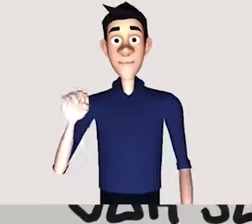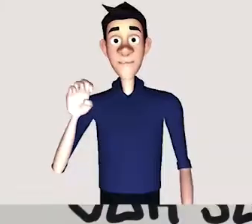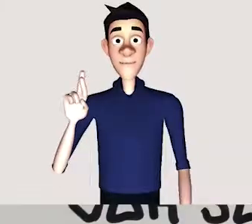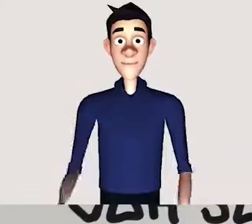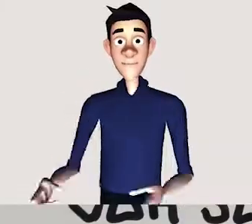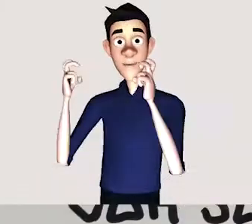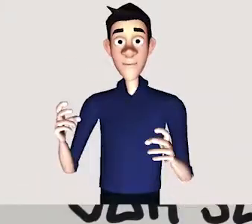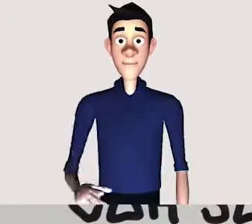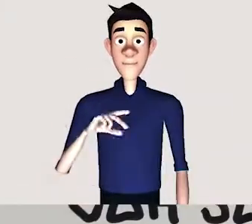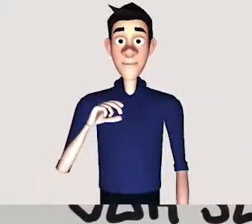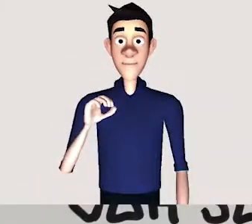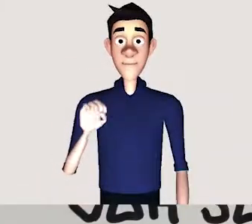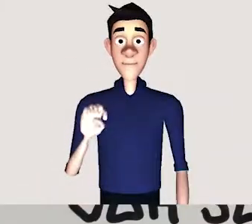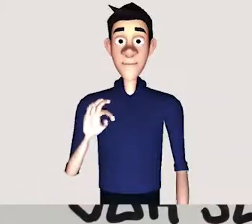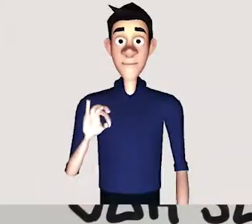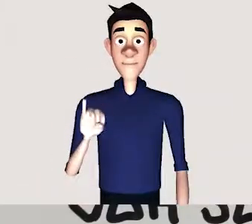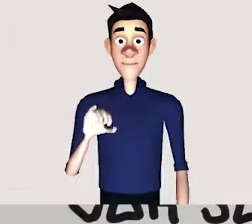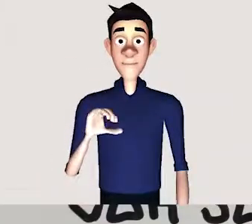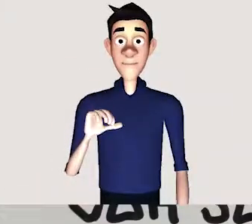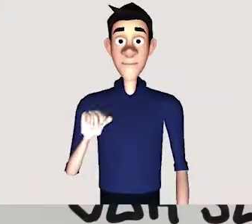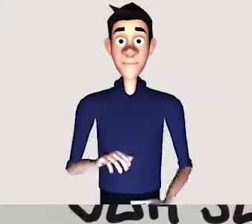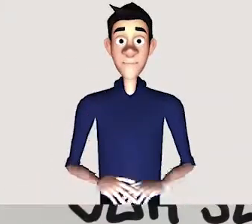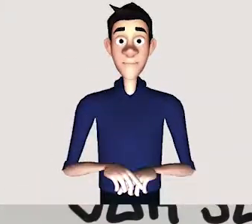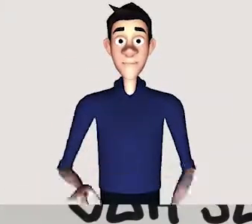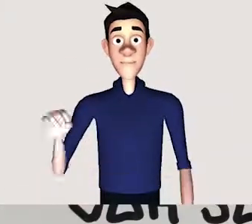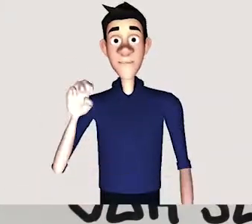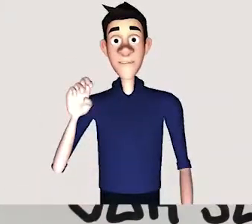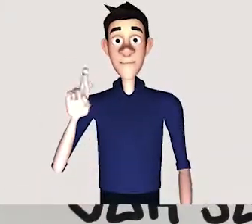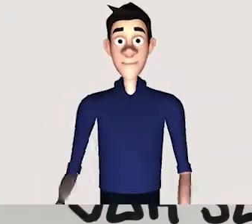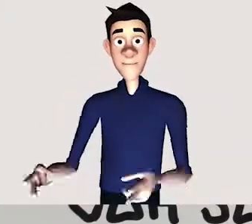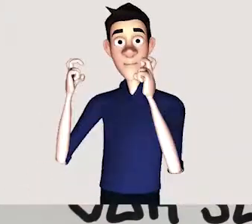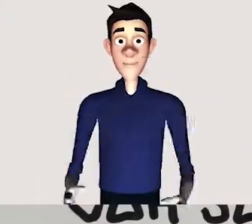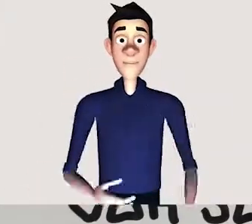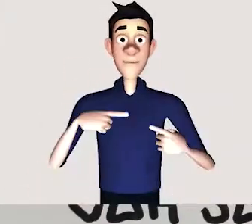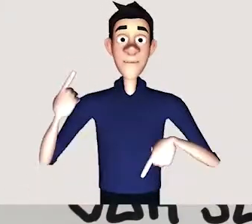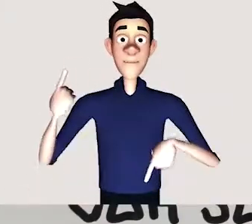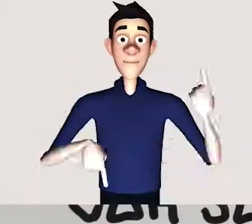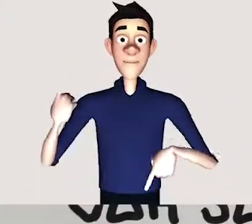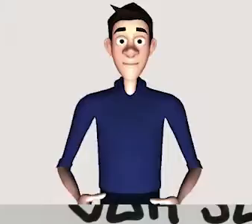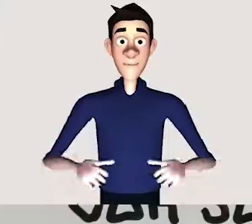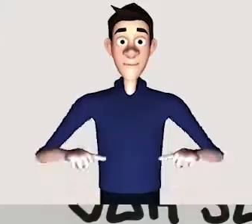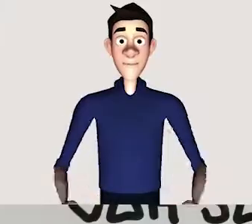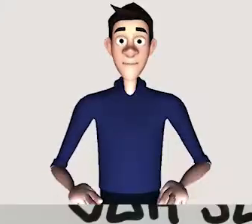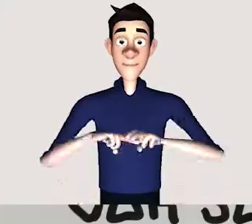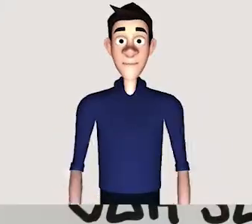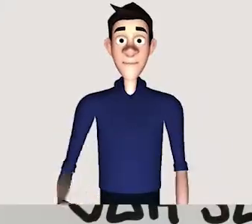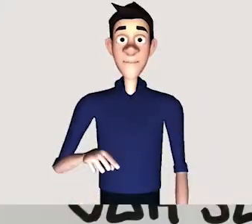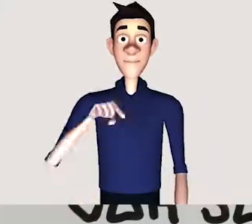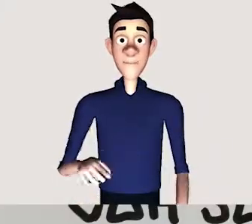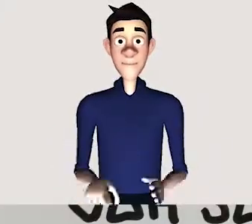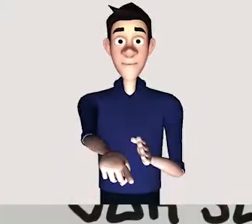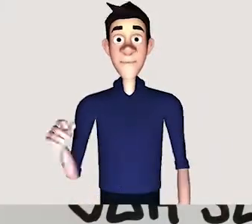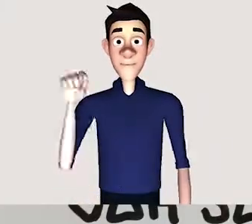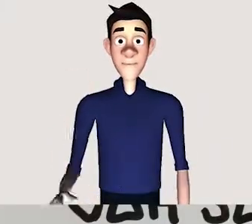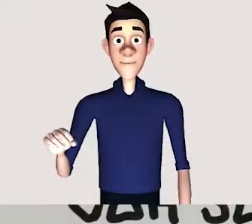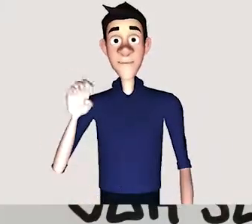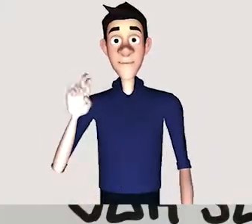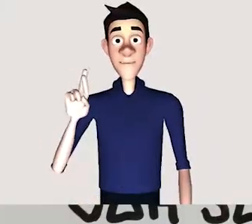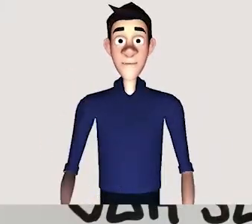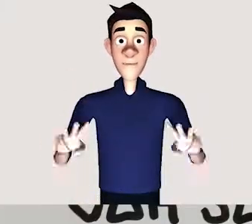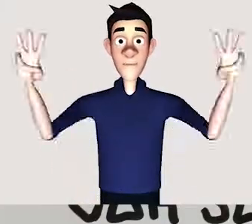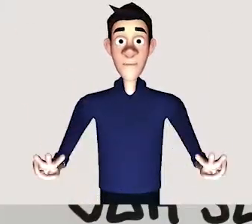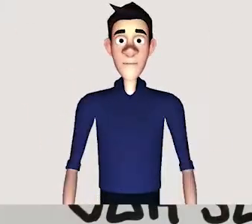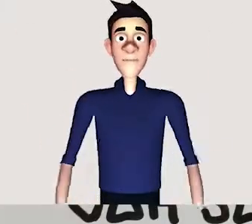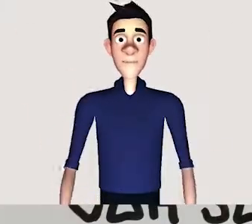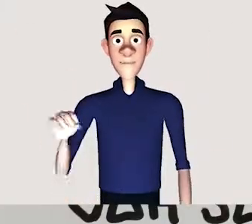museu? É claro que nós poderíamos recorrer à definição operacional de